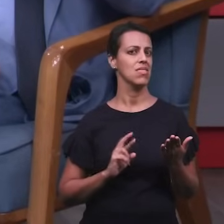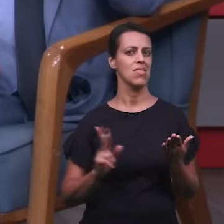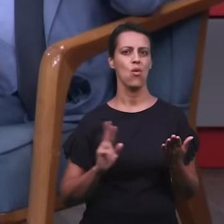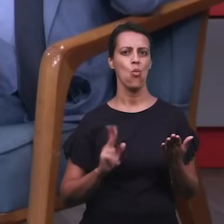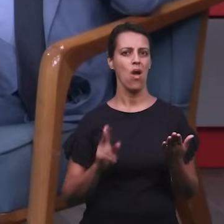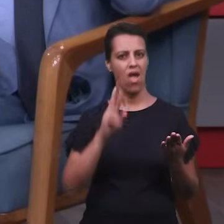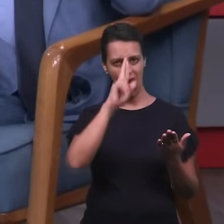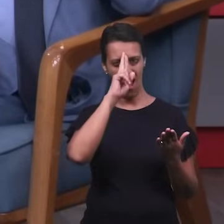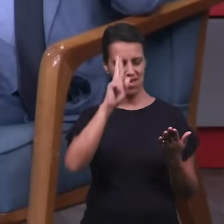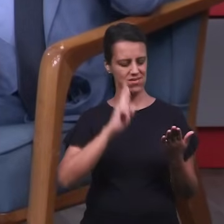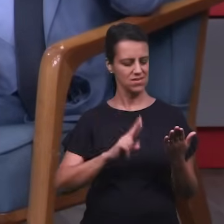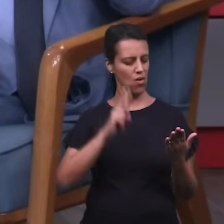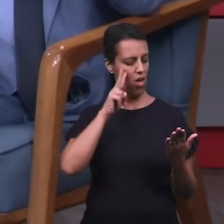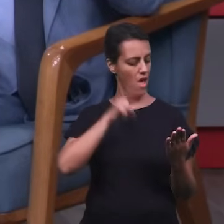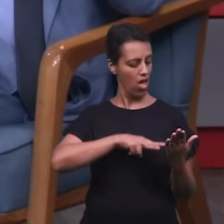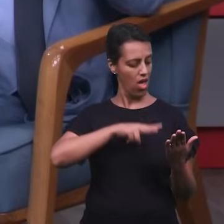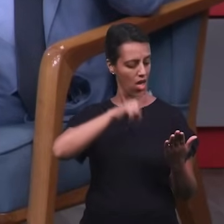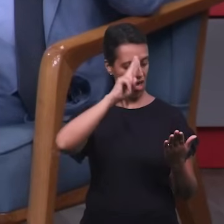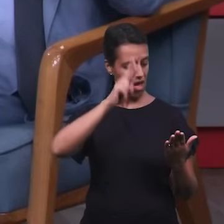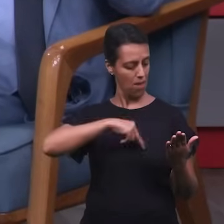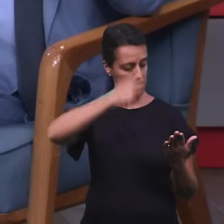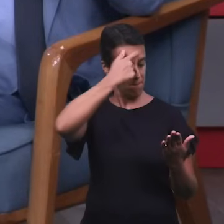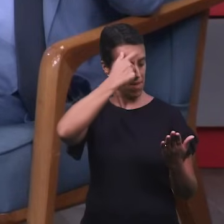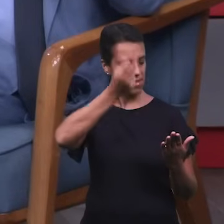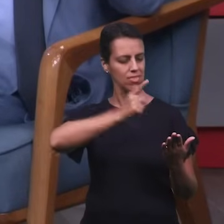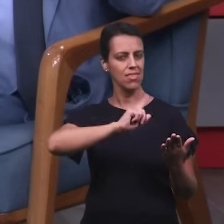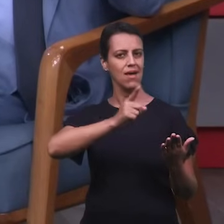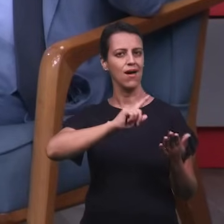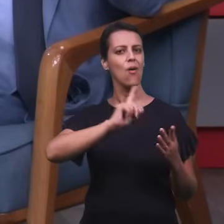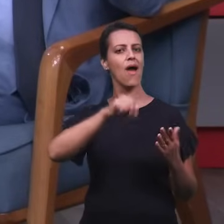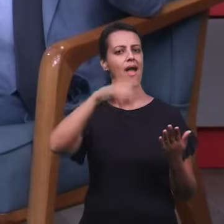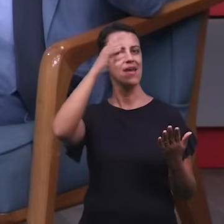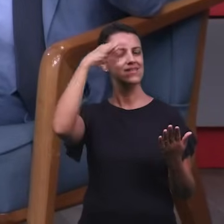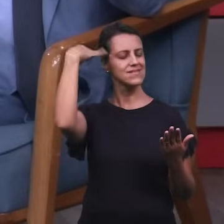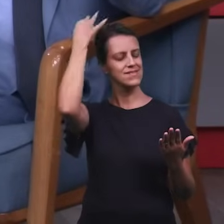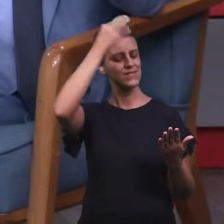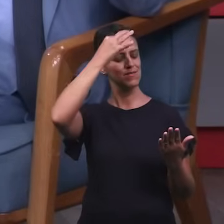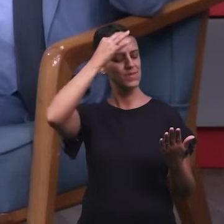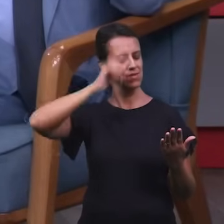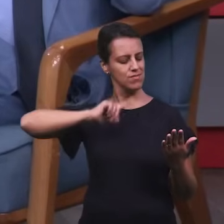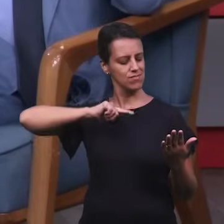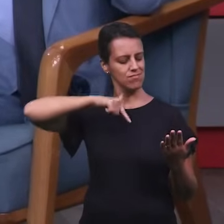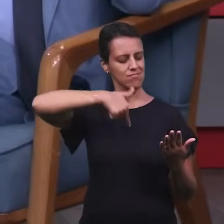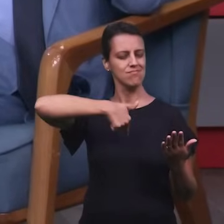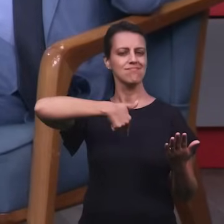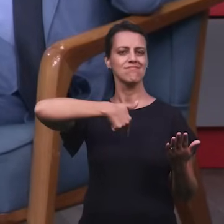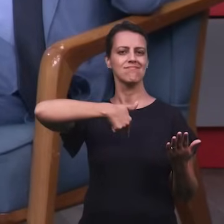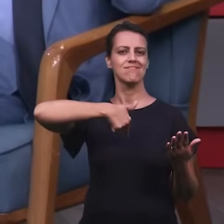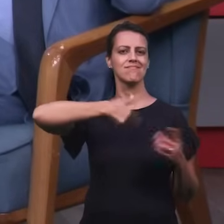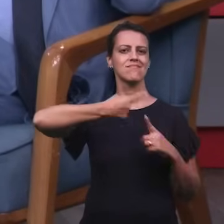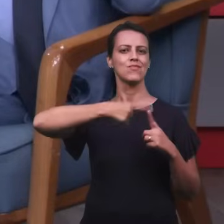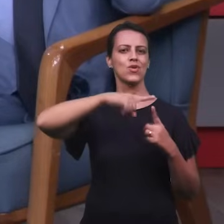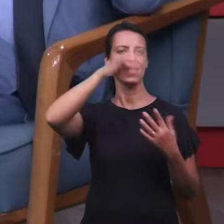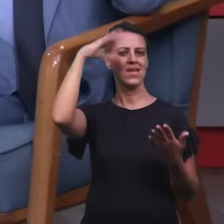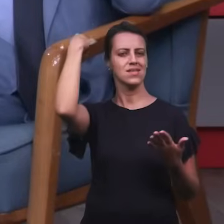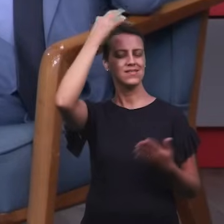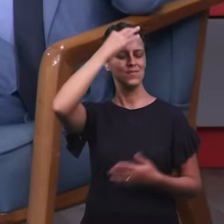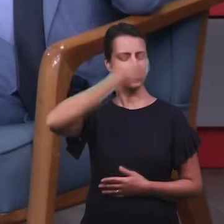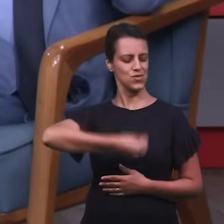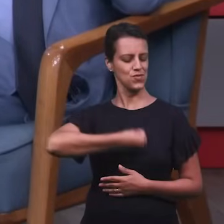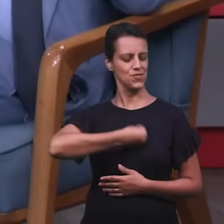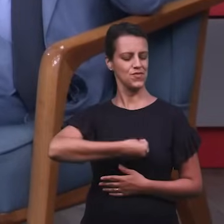Não na letra, porque a letra mata, mas no Espírito, que dá